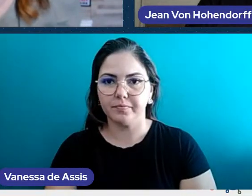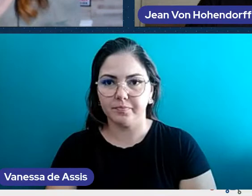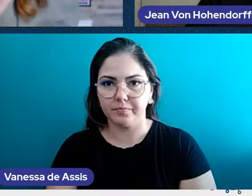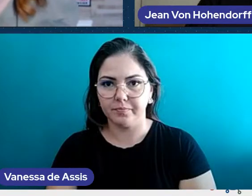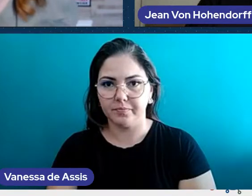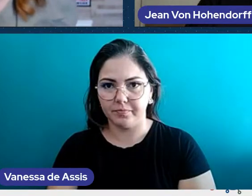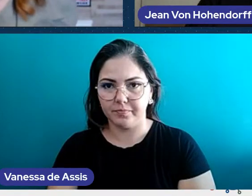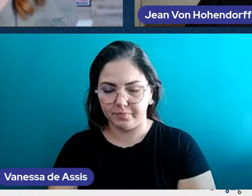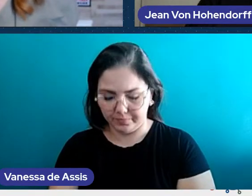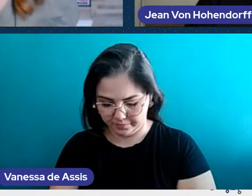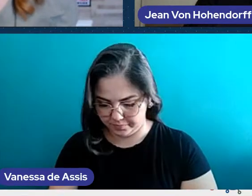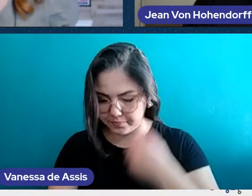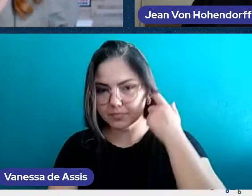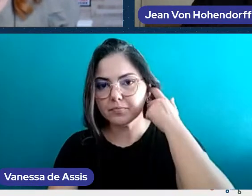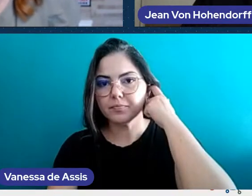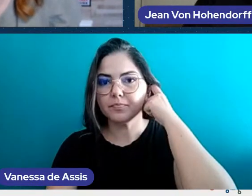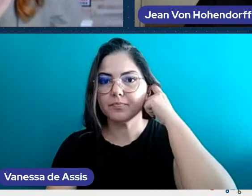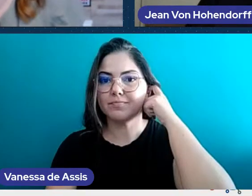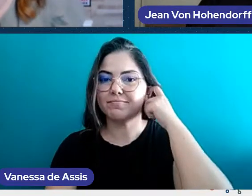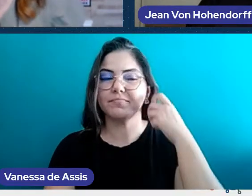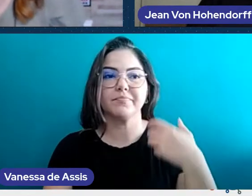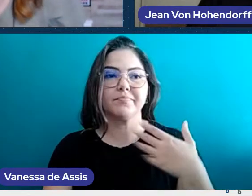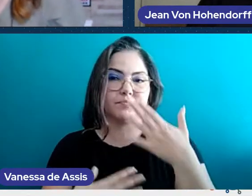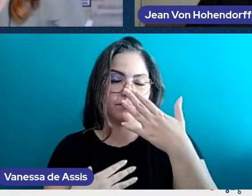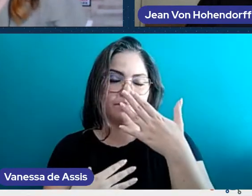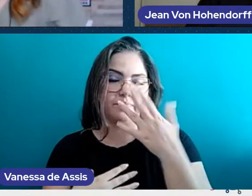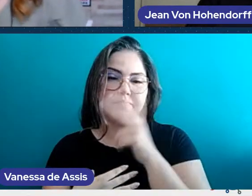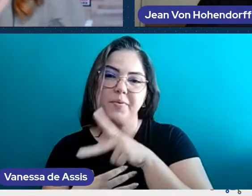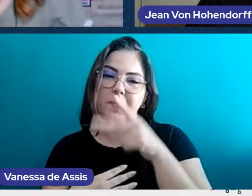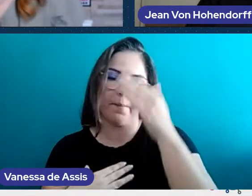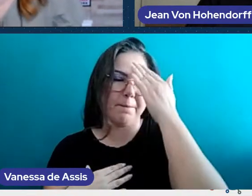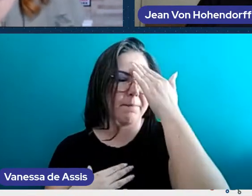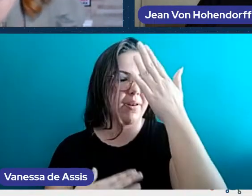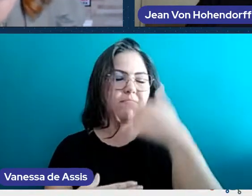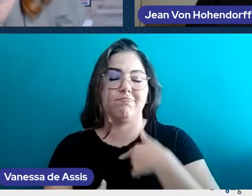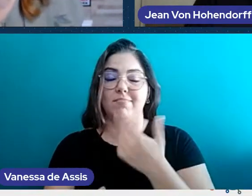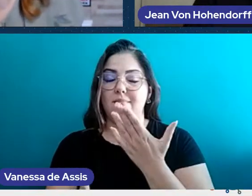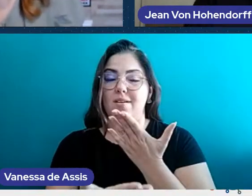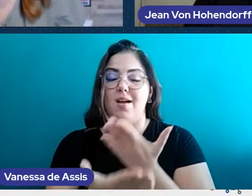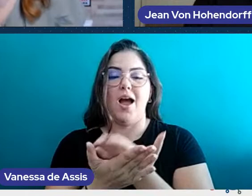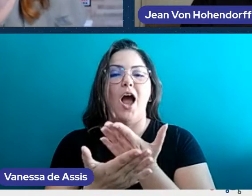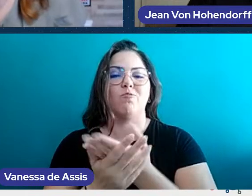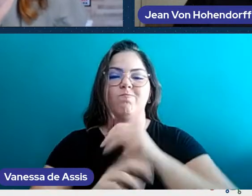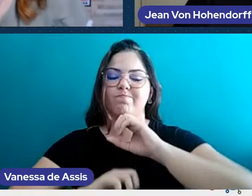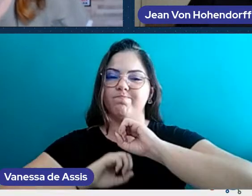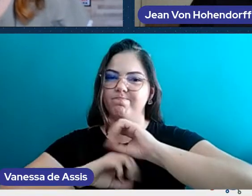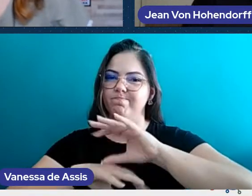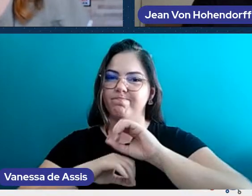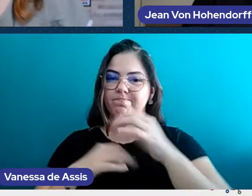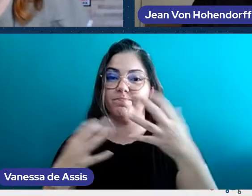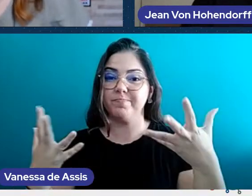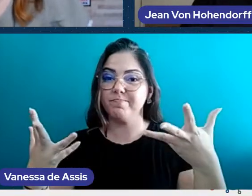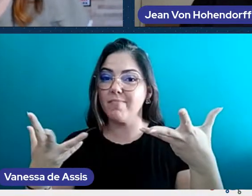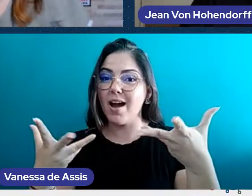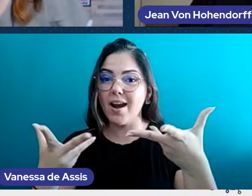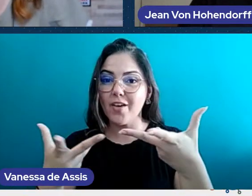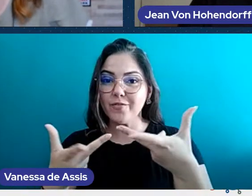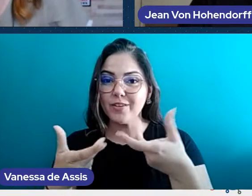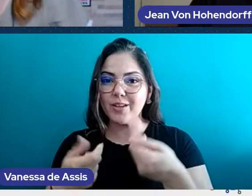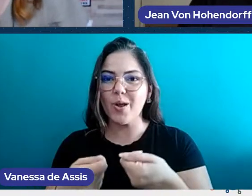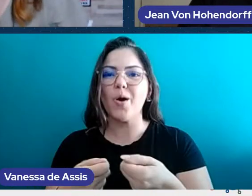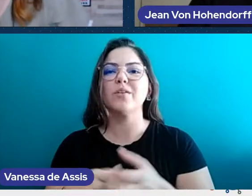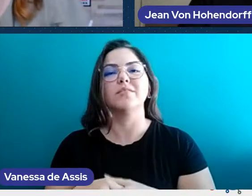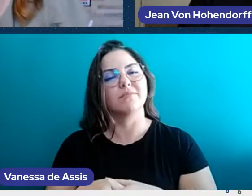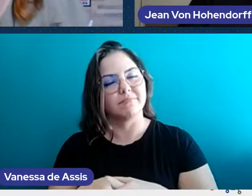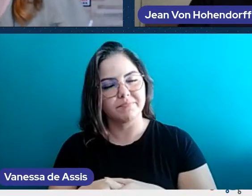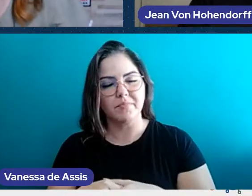Ok, professor, muito obrigada. Que aula, viu? Que aula maravilhosa.